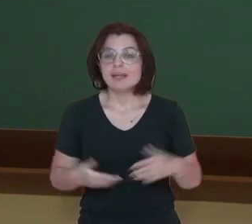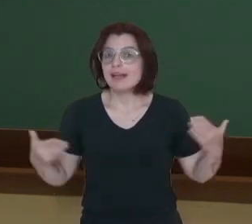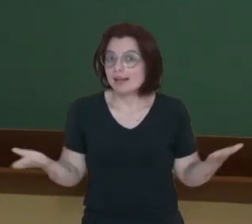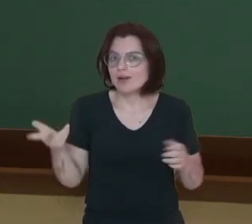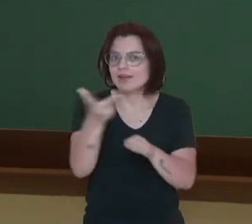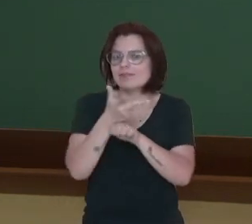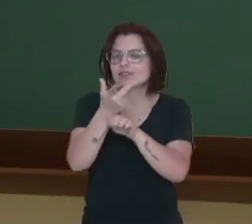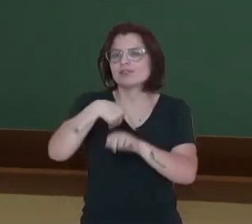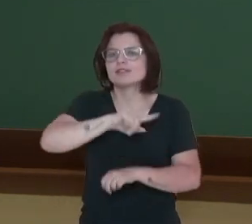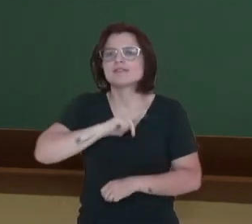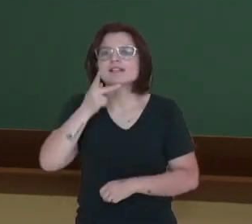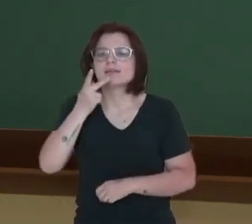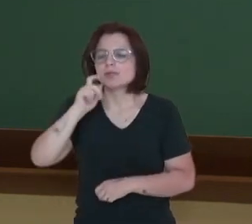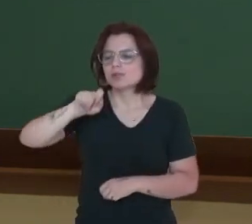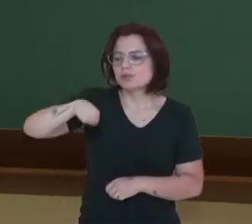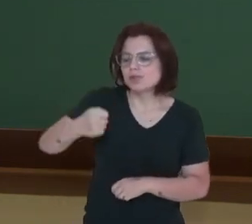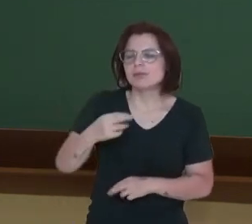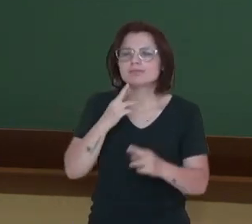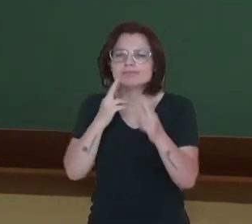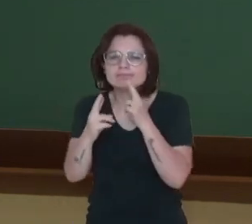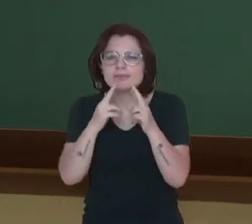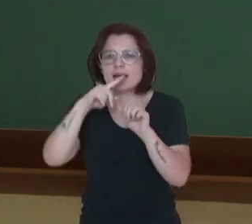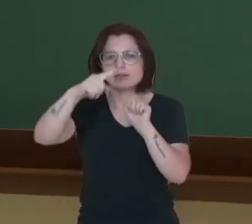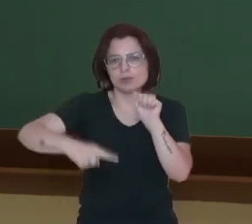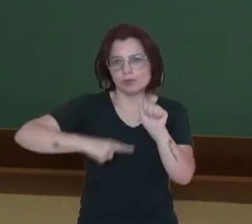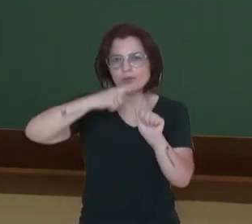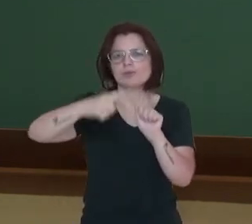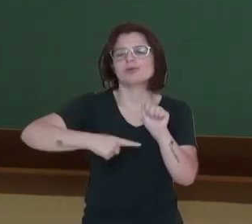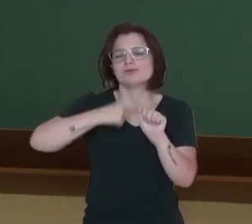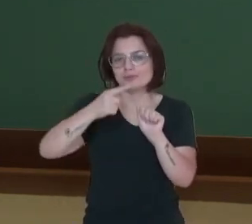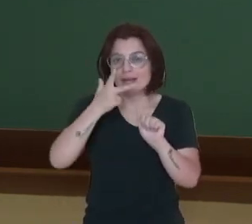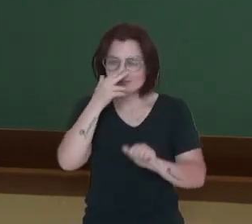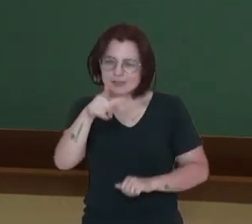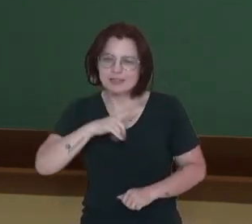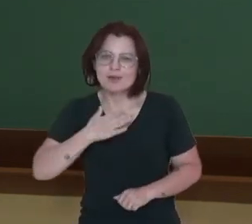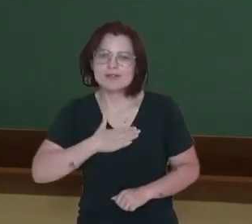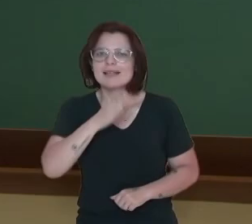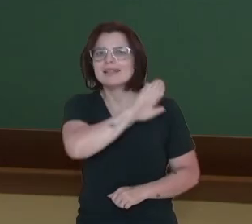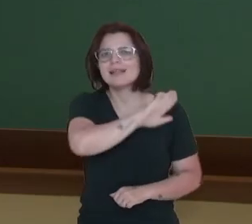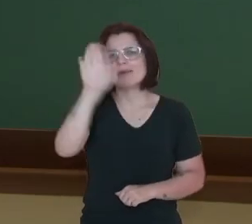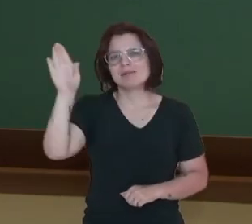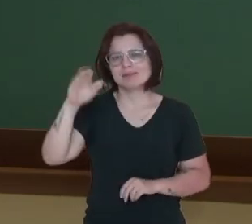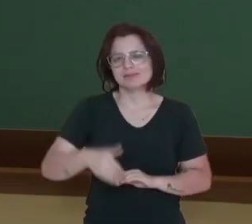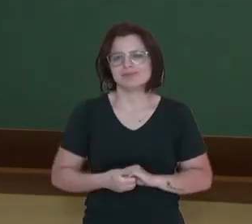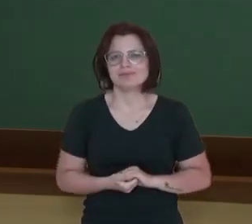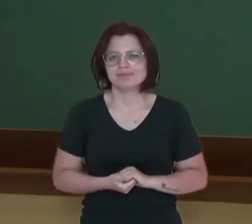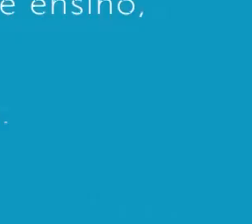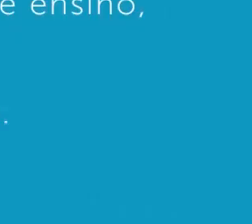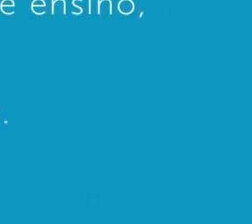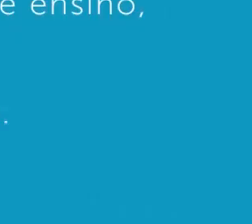Nesse vídeo, nós falamos sobre interações atômicas. Espero que vocês tenham gostado e até breve!